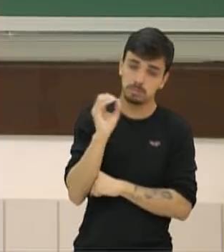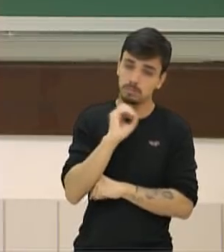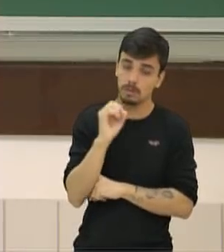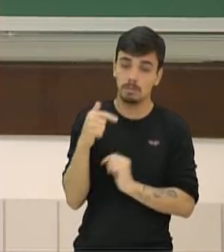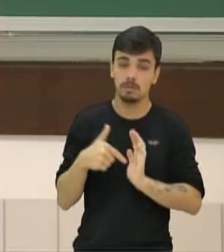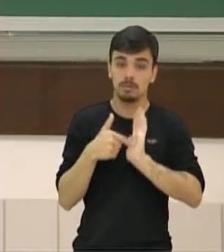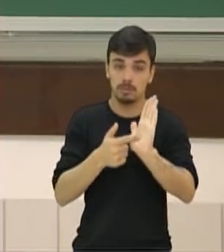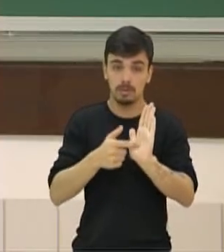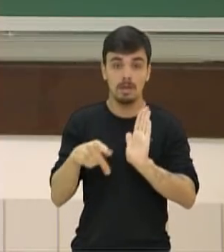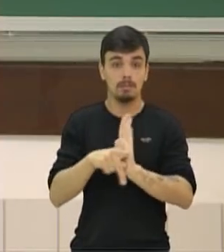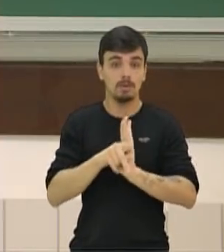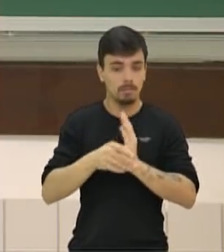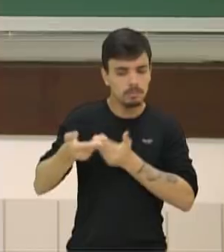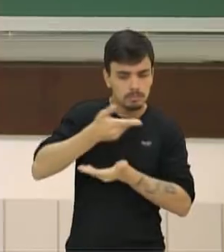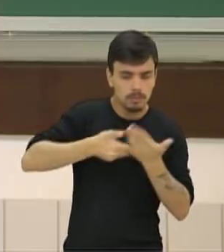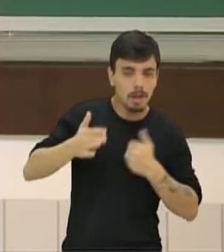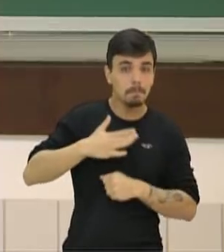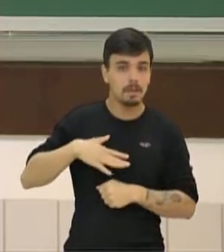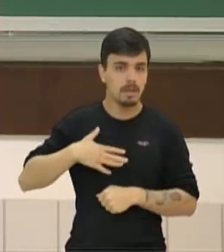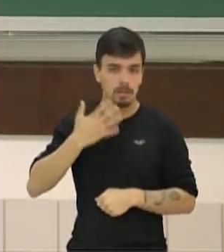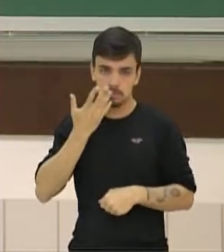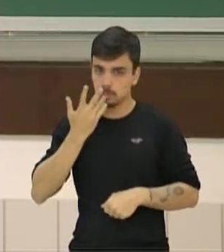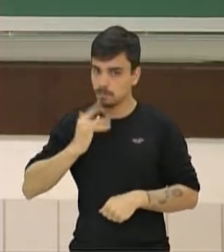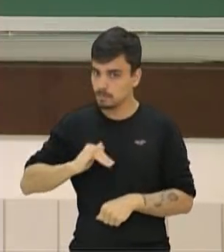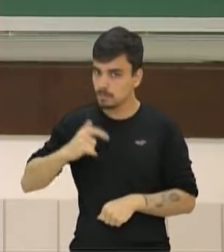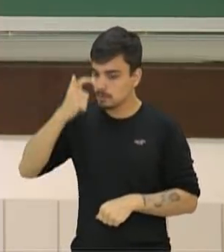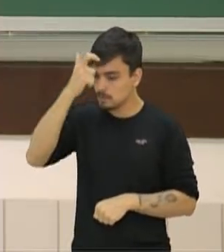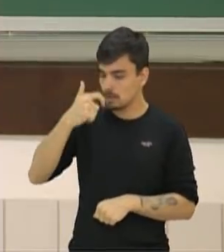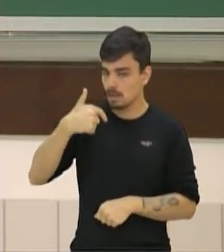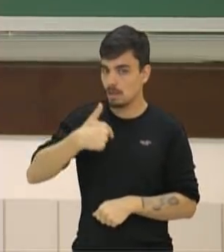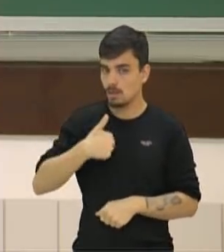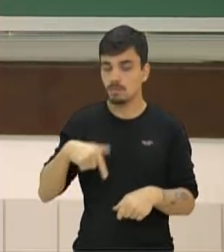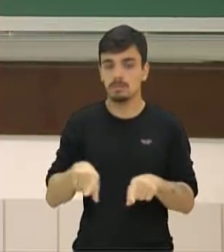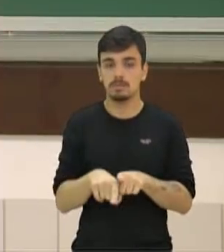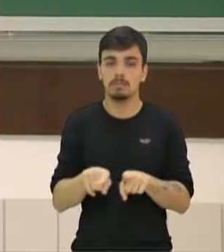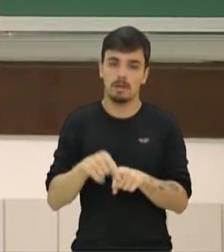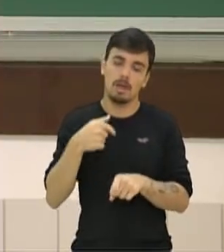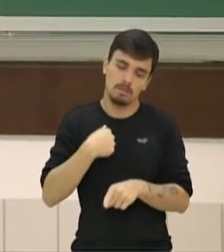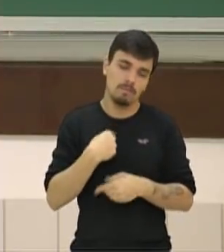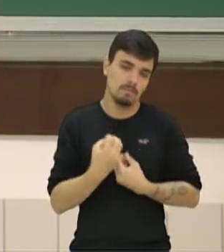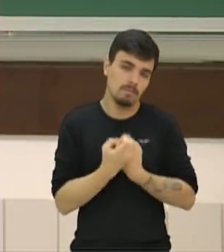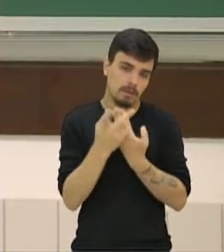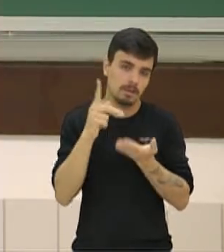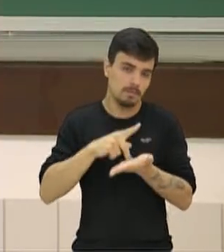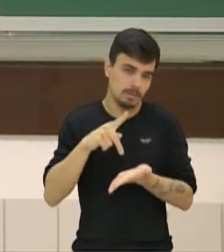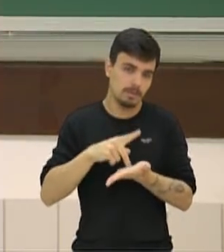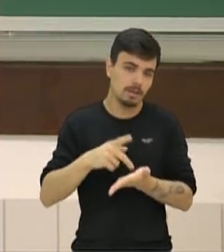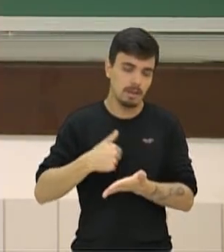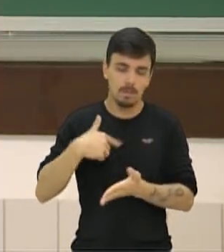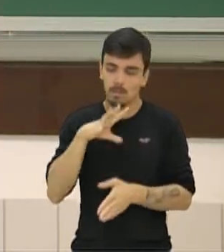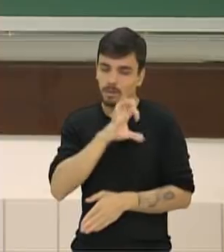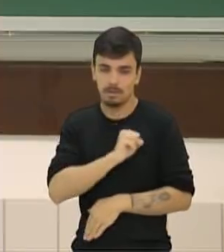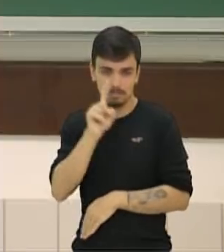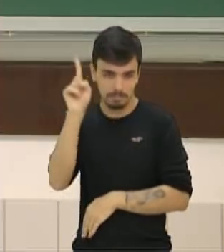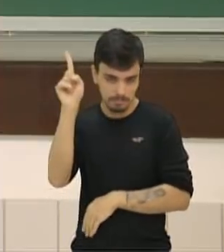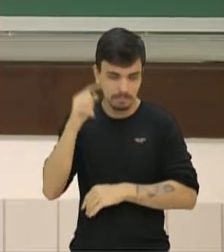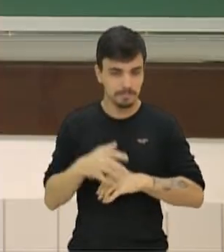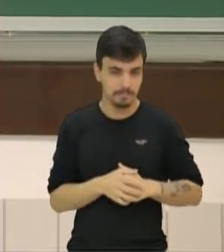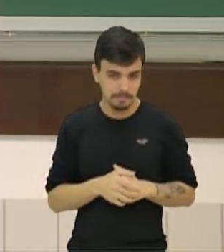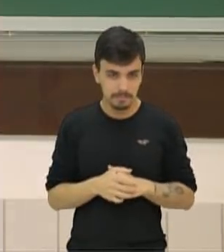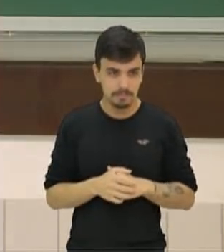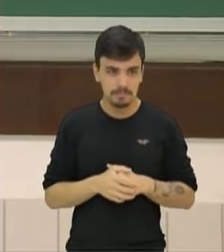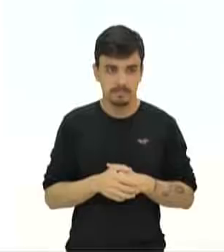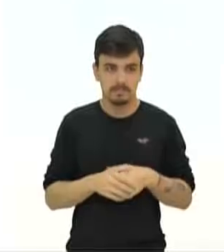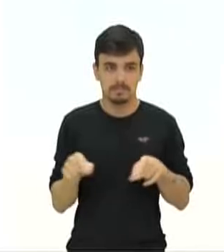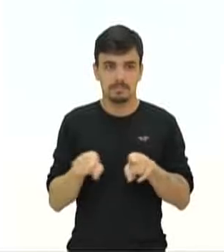porque faz parte da minha infância, né? Inclusive, gente, vou confessar aqui, é o meu desenho preferido.